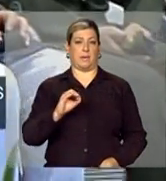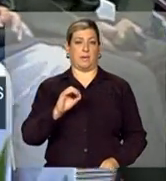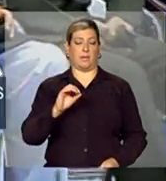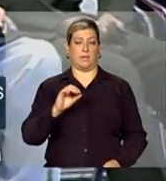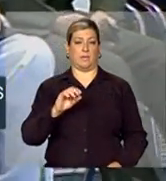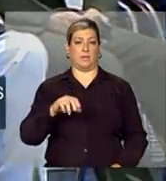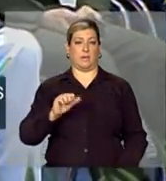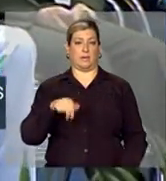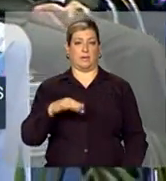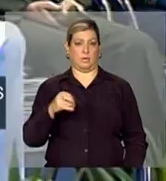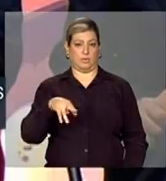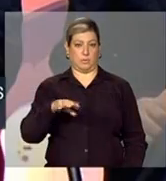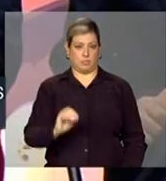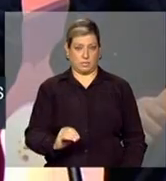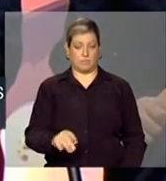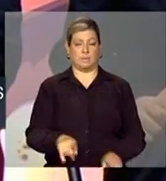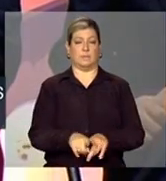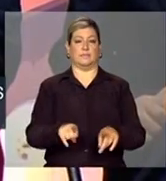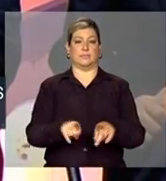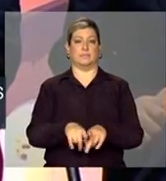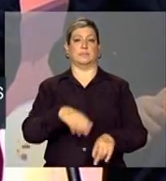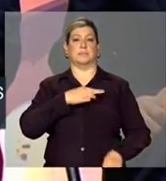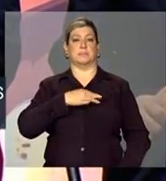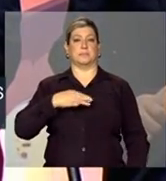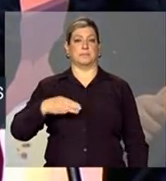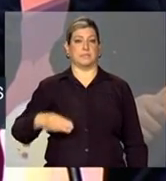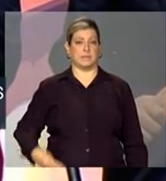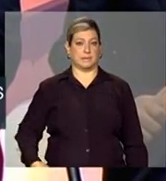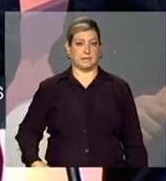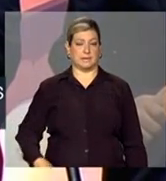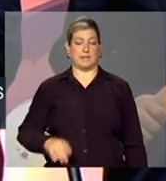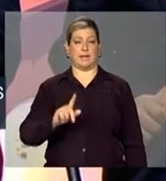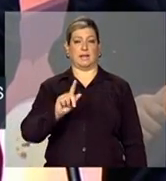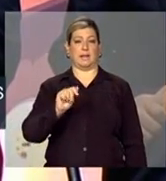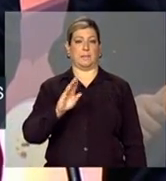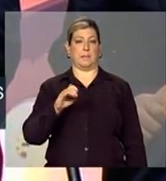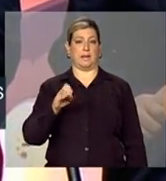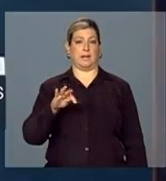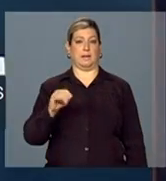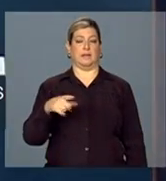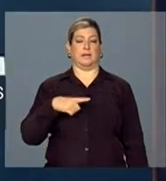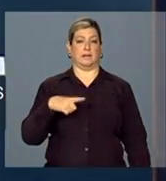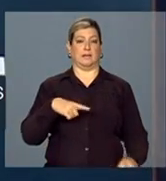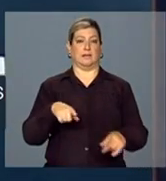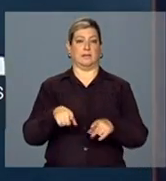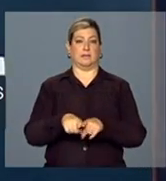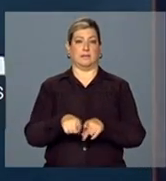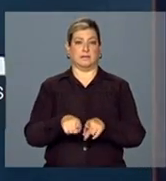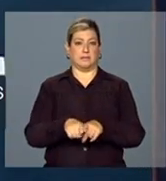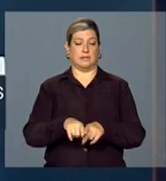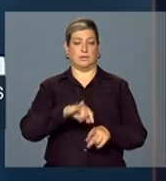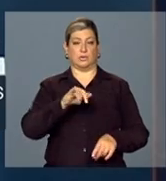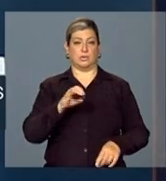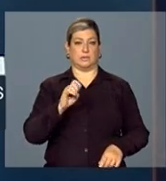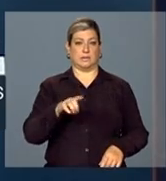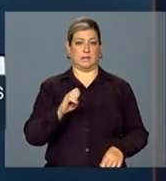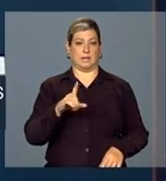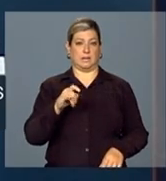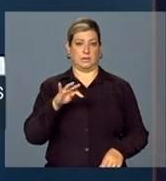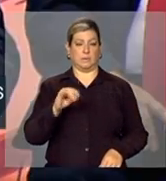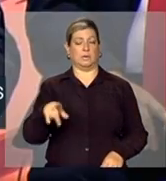Antônio Raupe, o ministro do Gabinete de Segurança Institucional, José